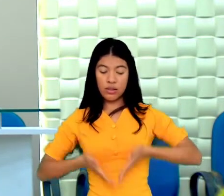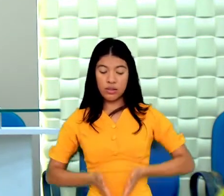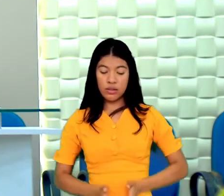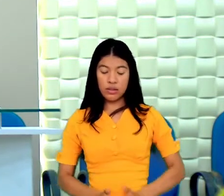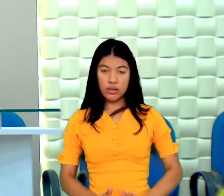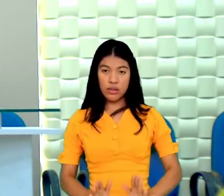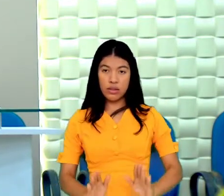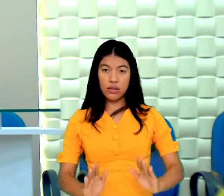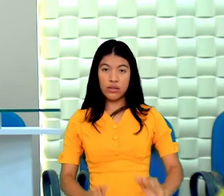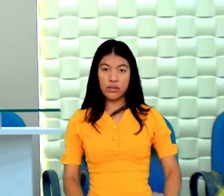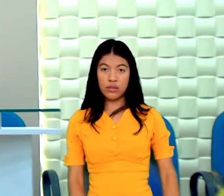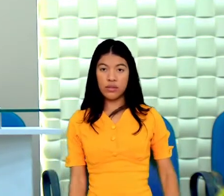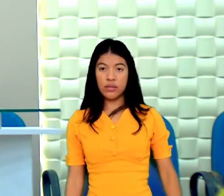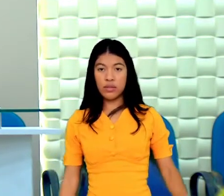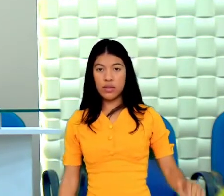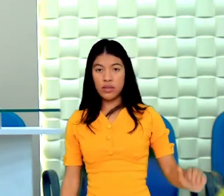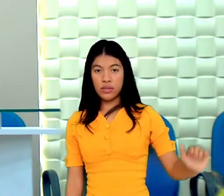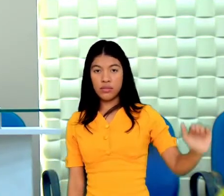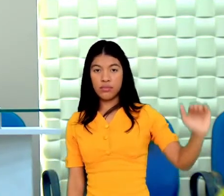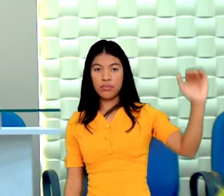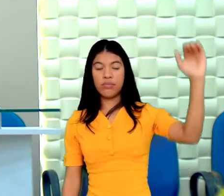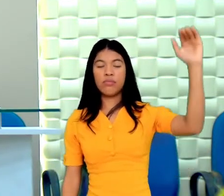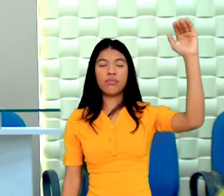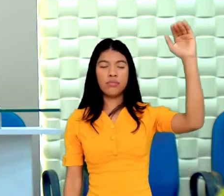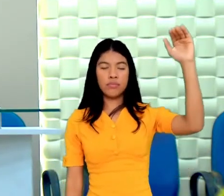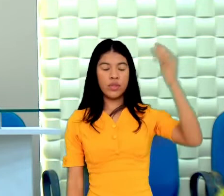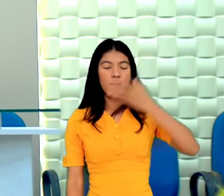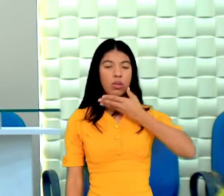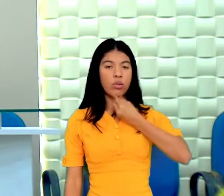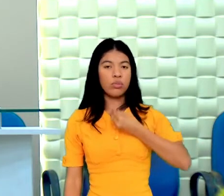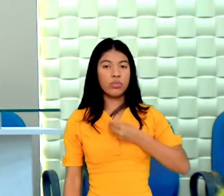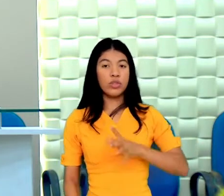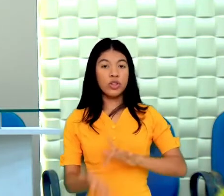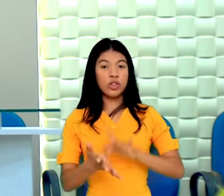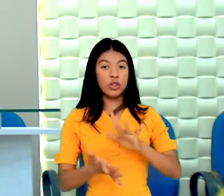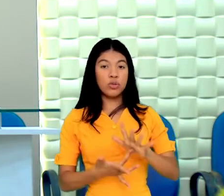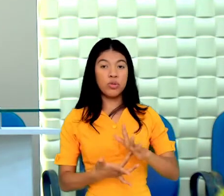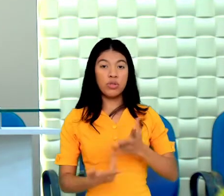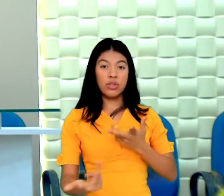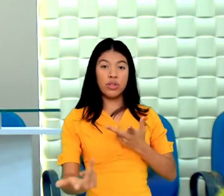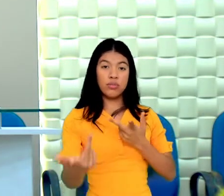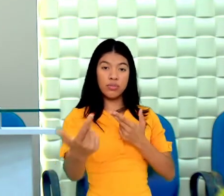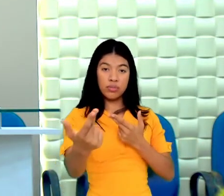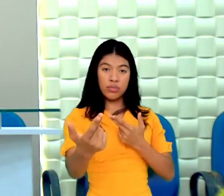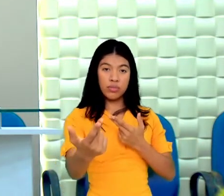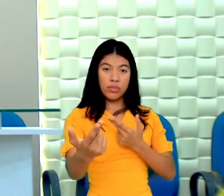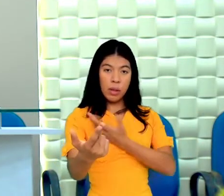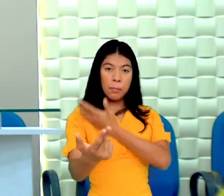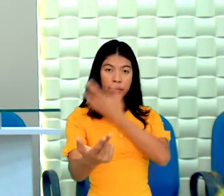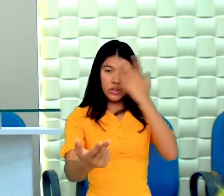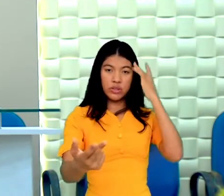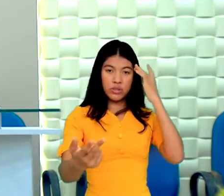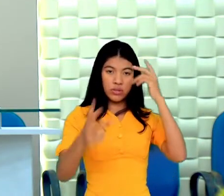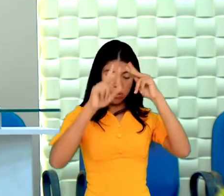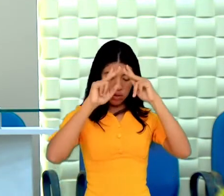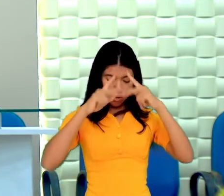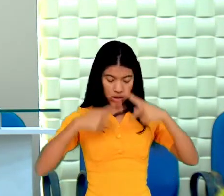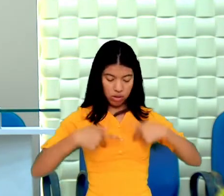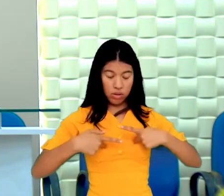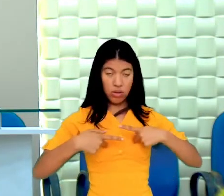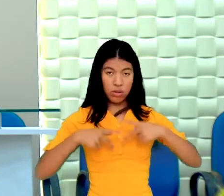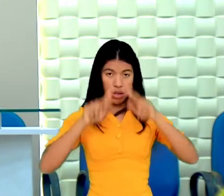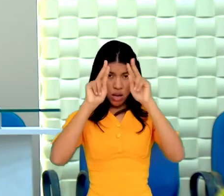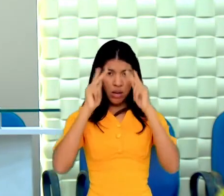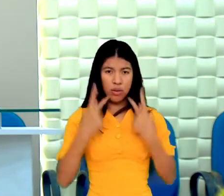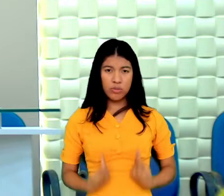crescer aqui como homem. Olhe, Jesus era como eu e você, homem, carne, sujeito